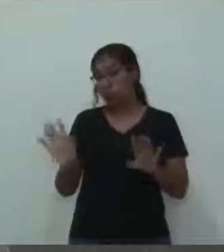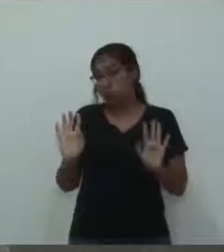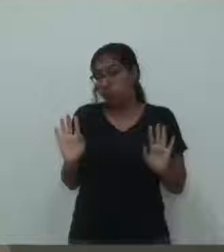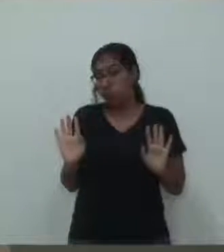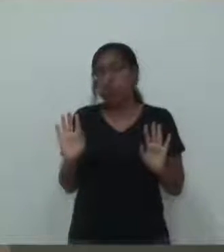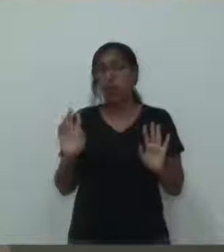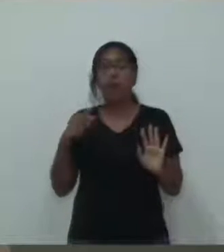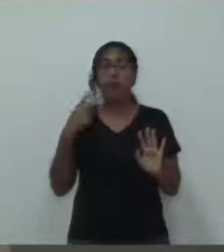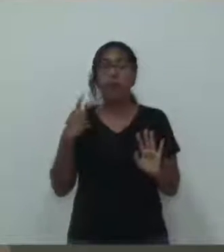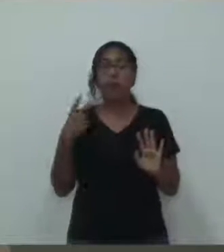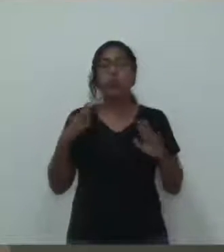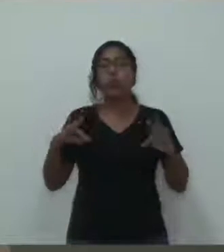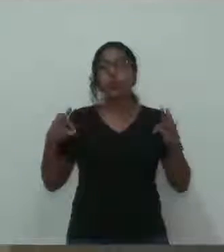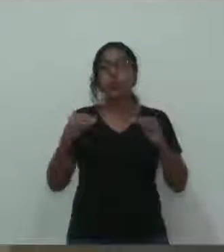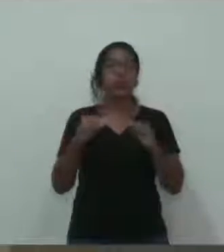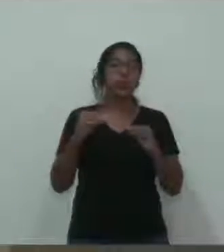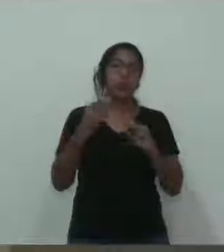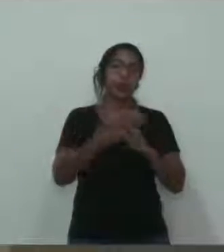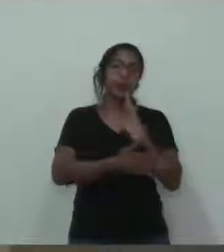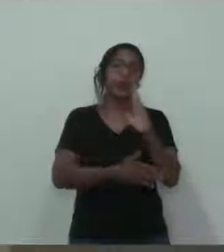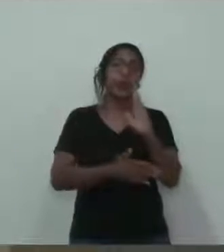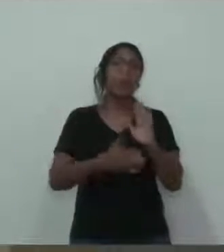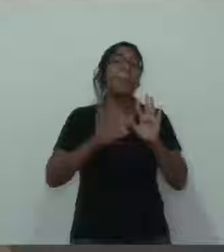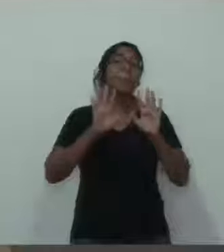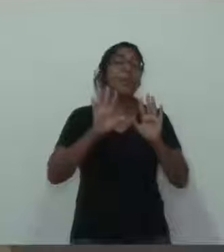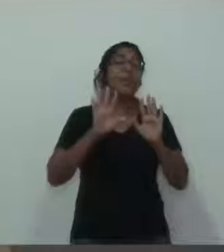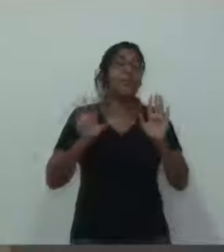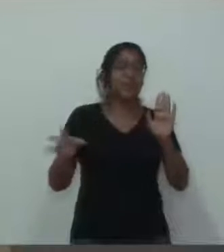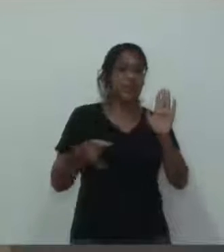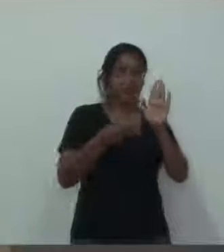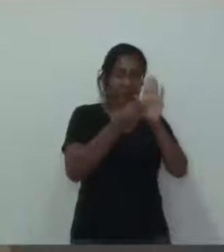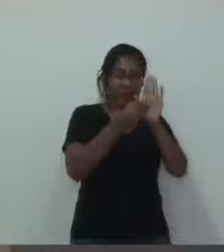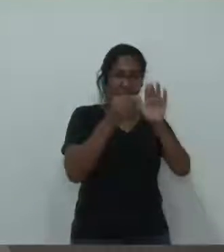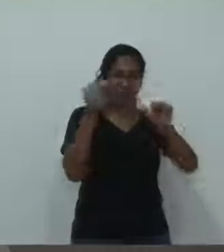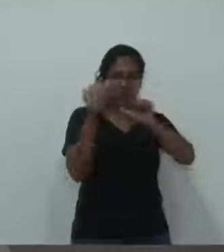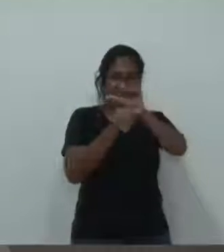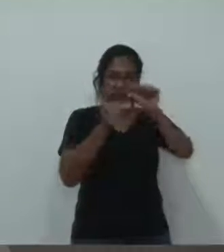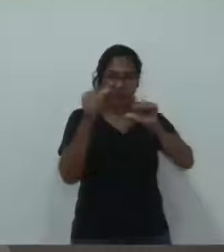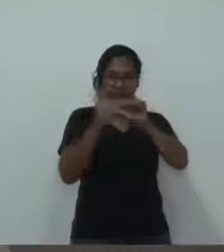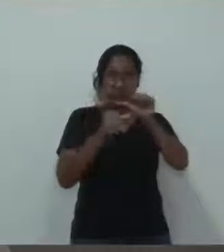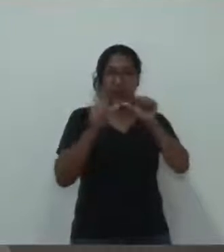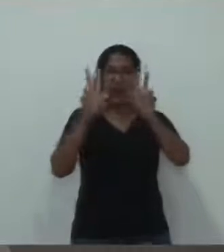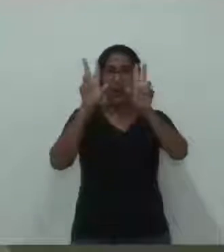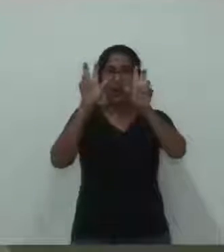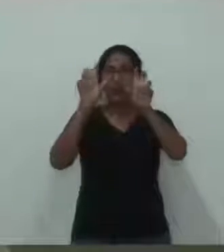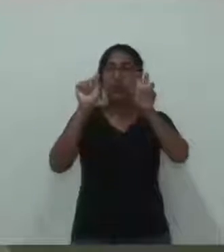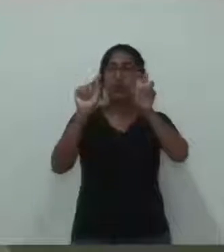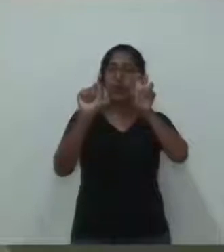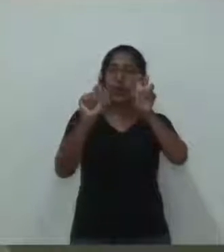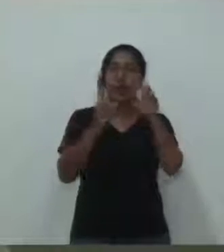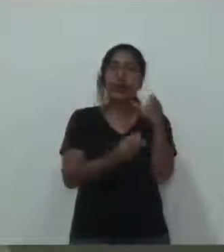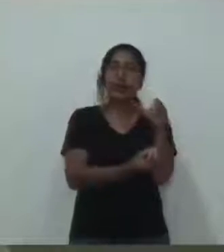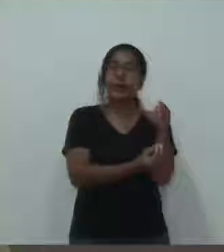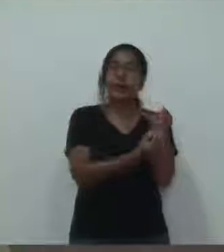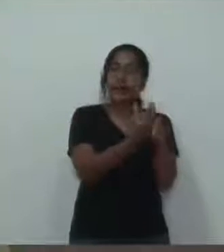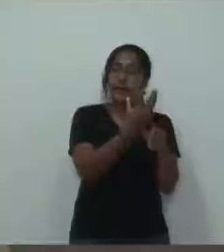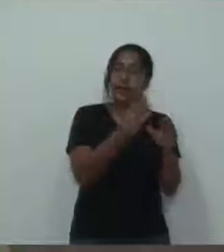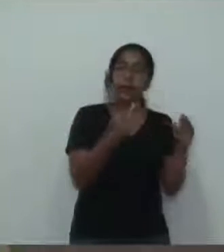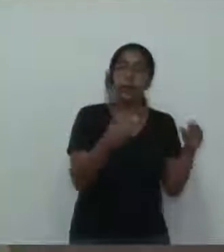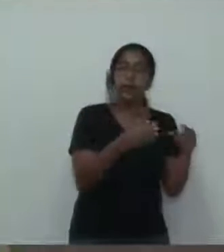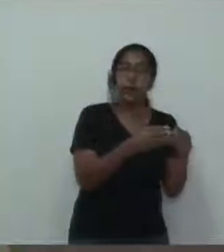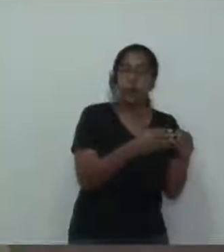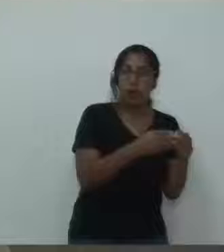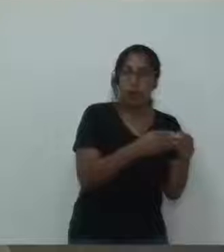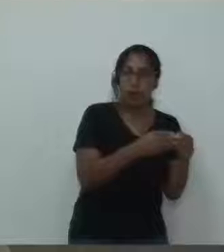Dentre essas, uma delas, uma modificativa, onde previa-se a criação de uma comissão